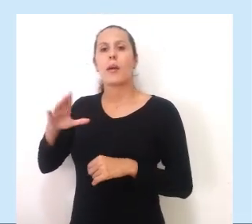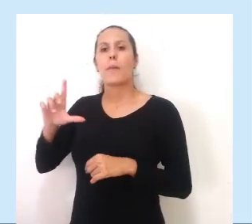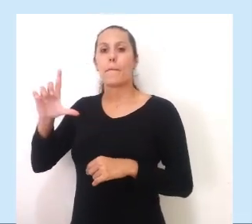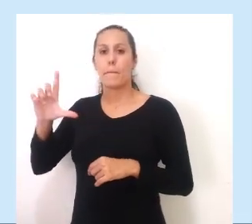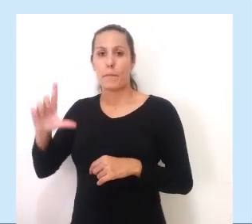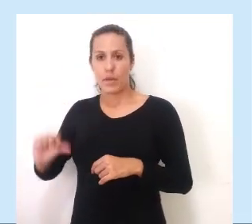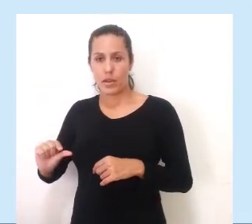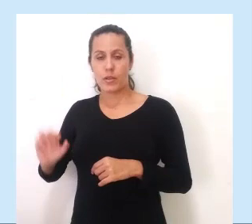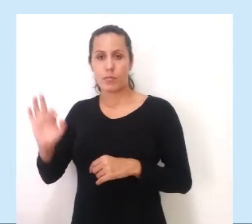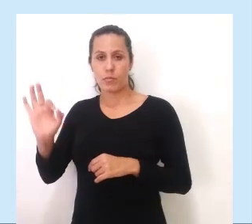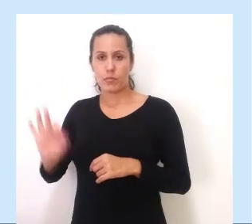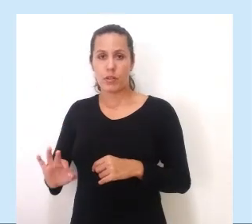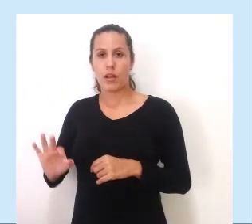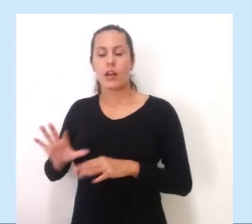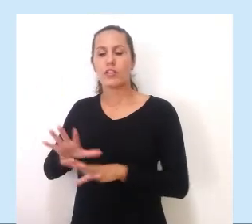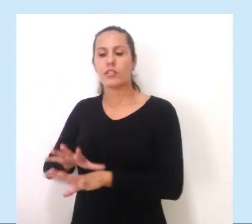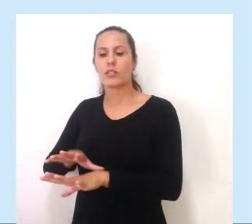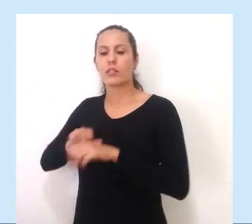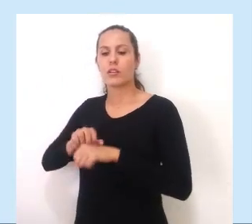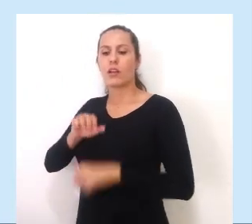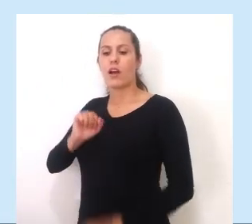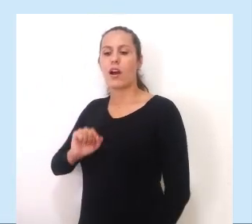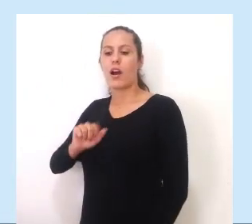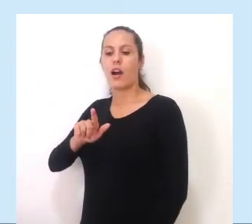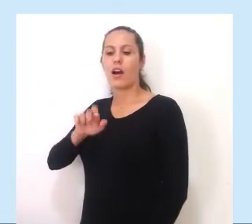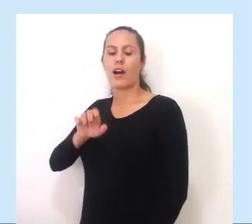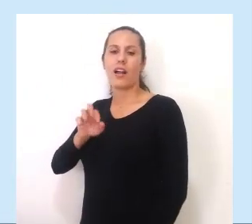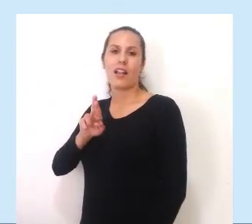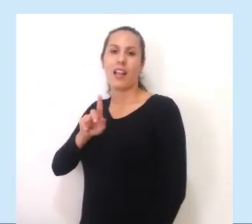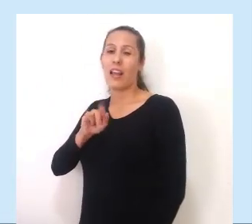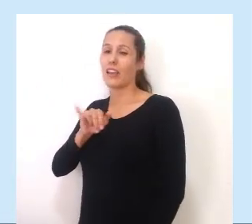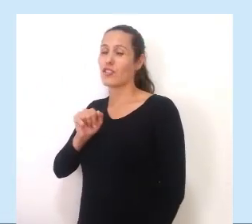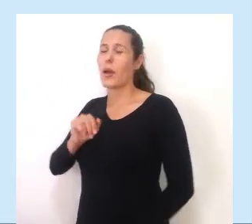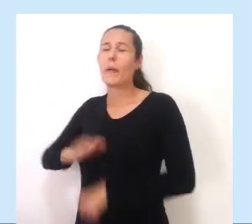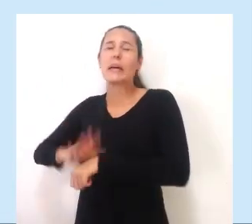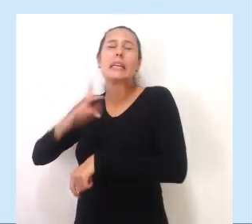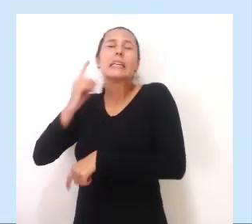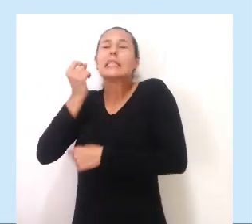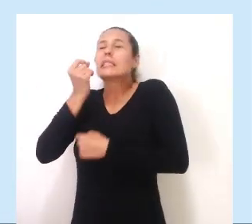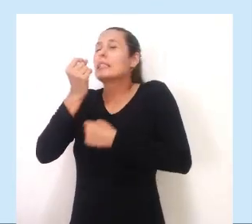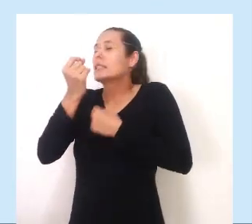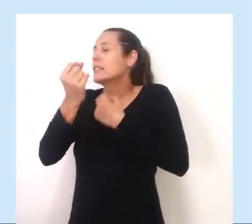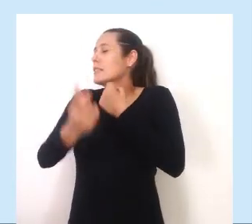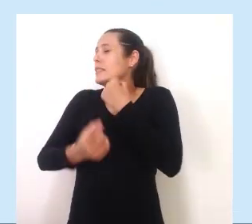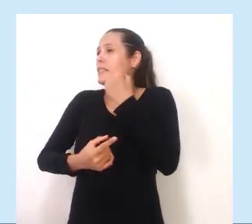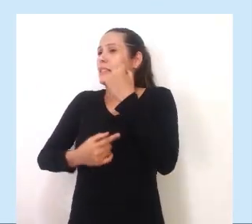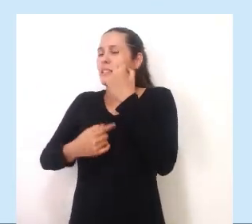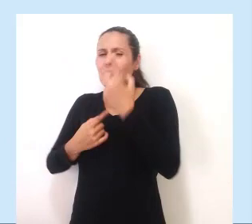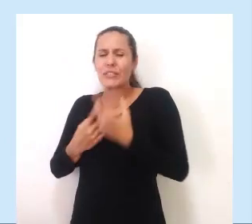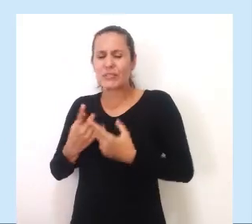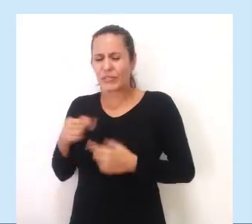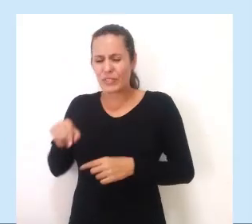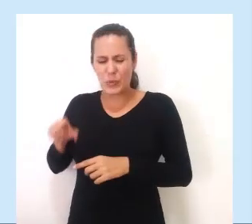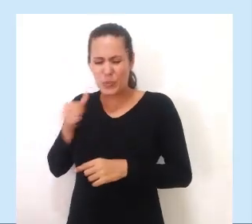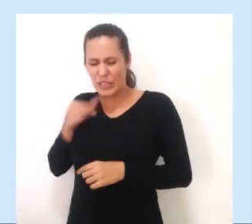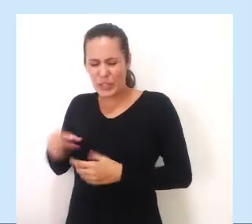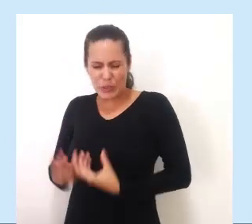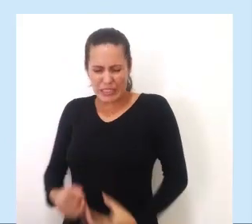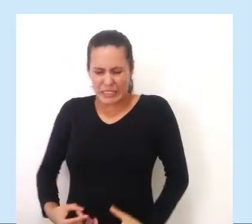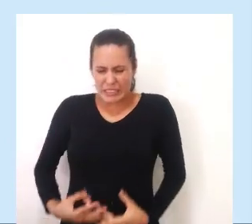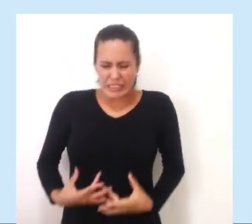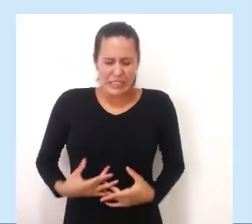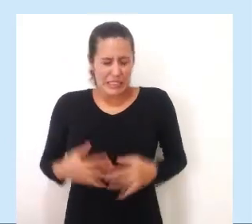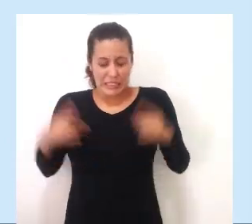preservativo feminino, ele tem menos probabilidade de causar alergia. Mas é